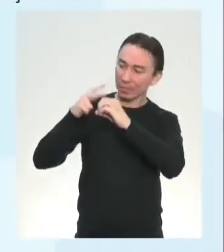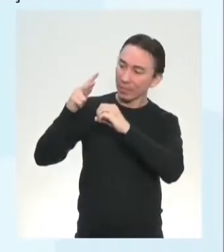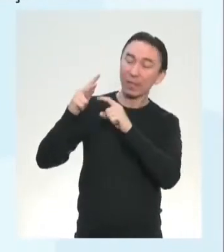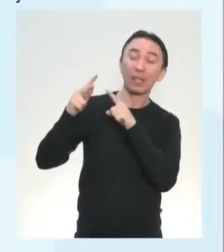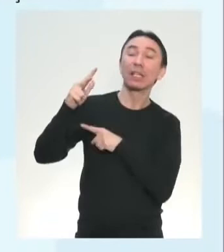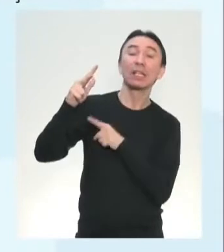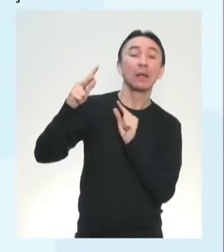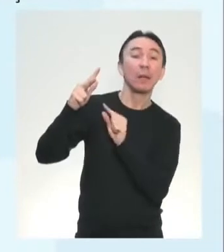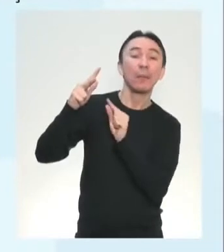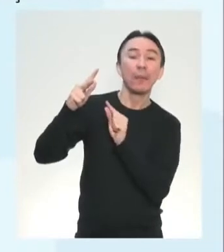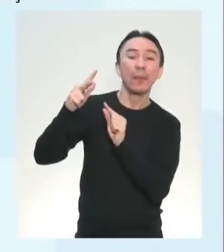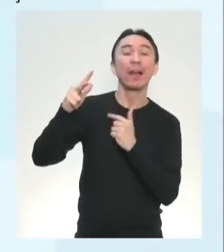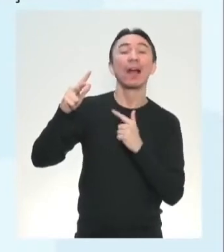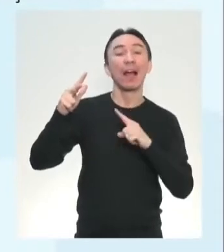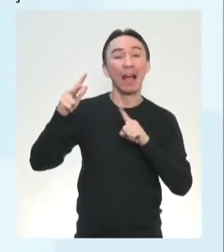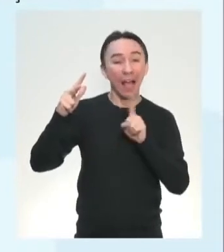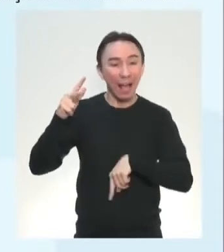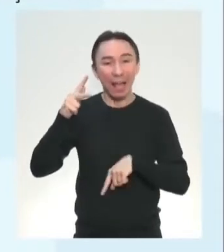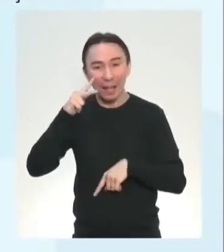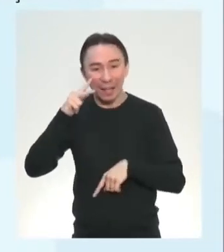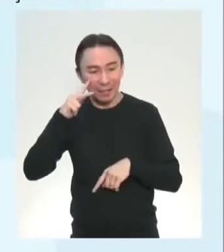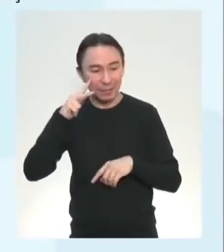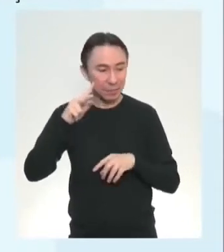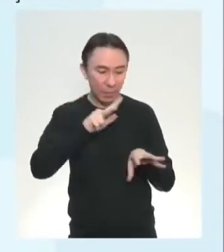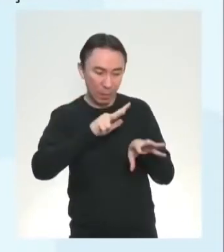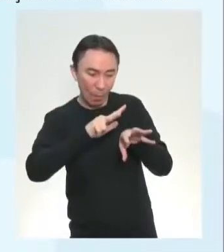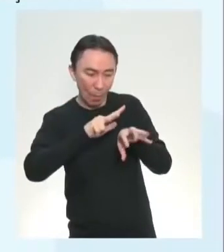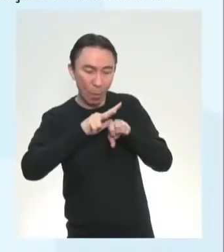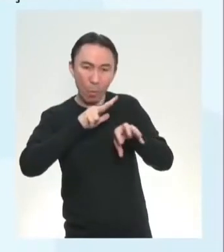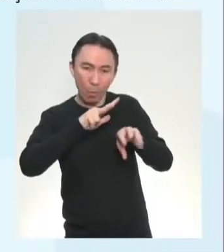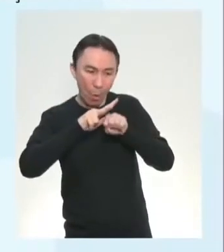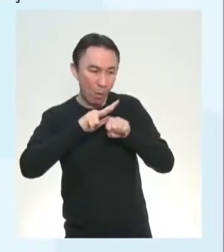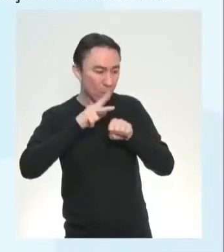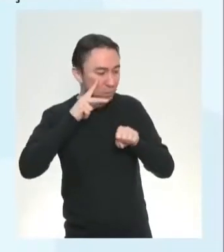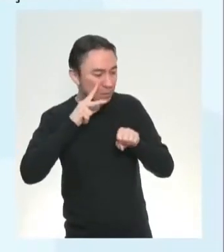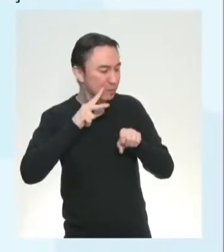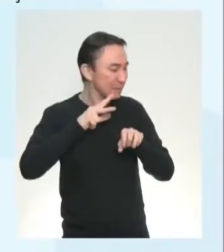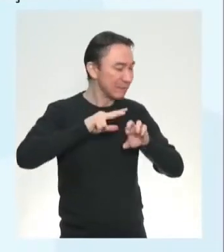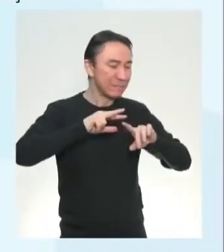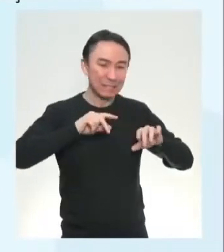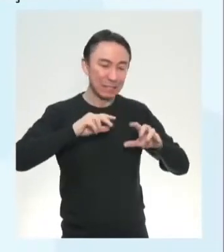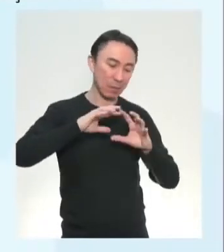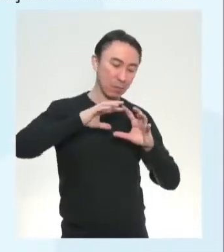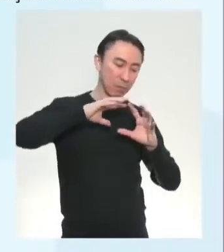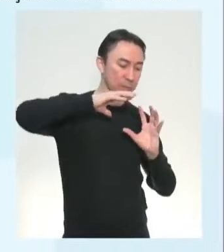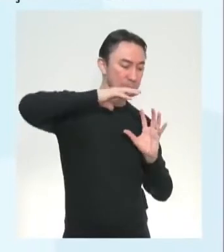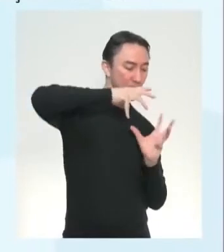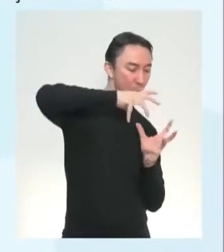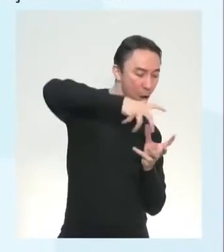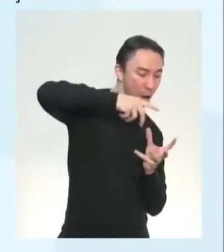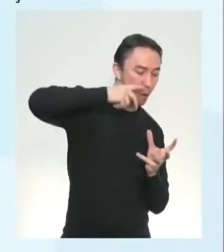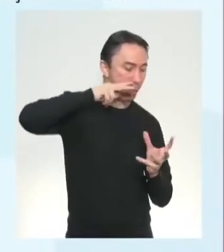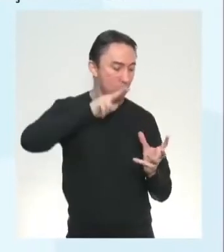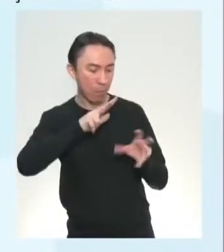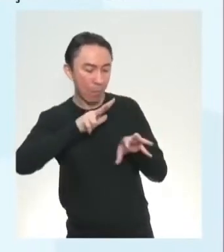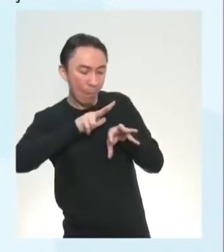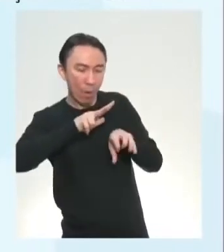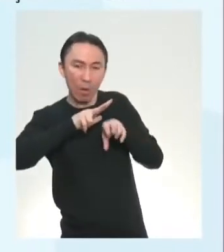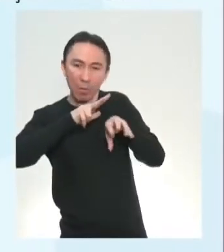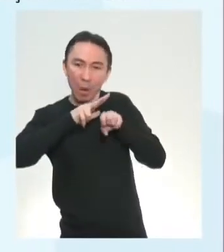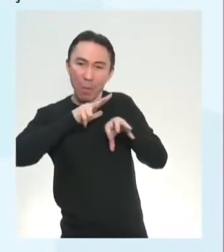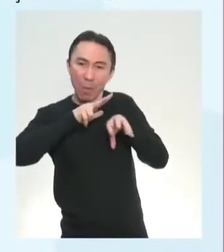instrumento principal um sistema sensor capaz de produzir imagens da superfície da Terra em várias